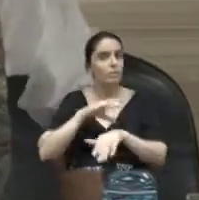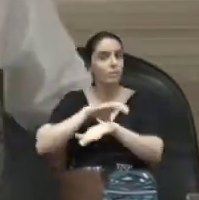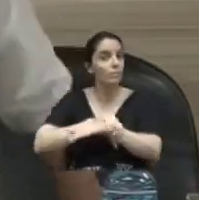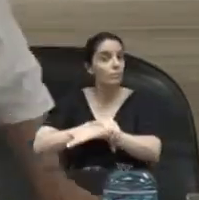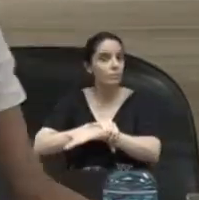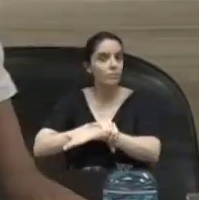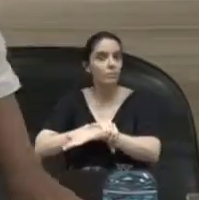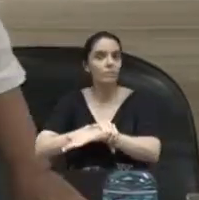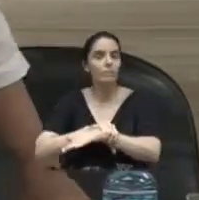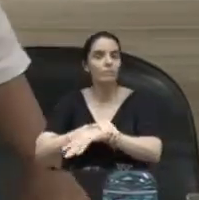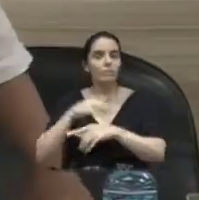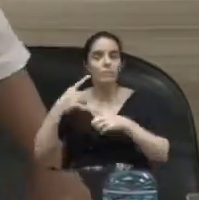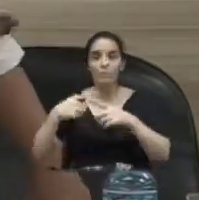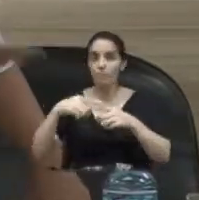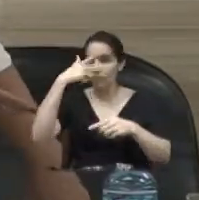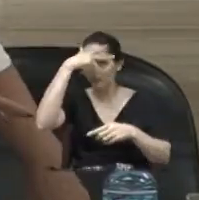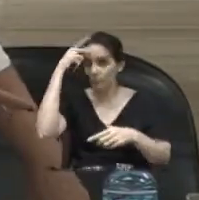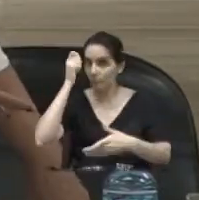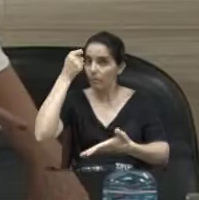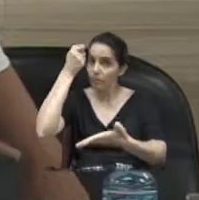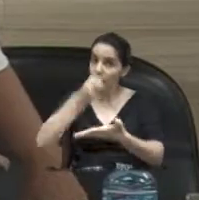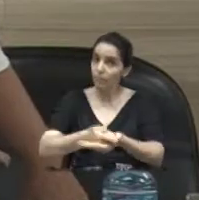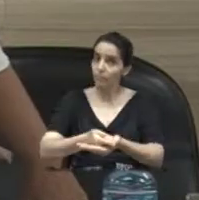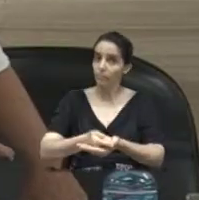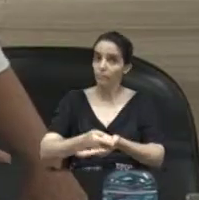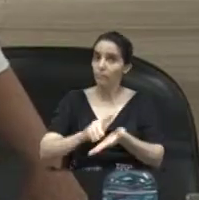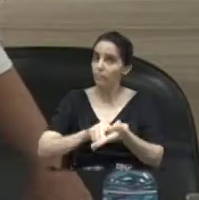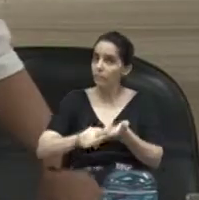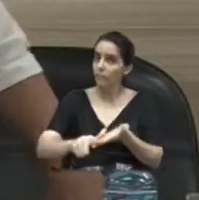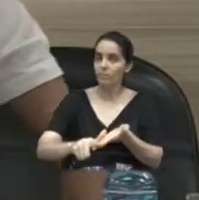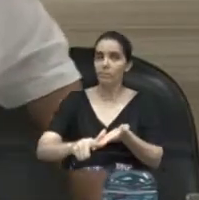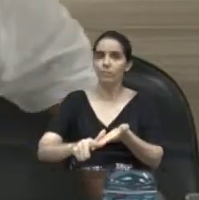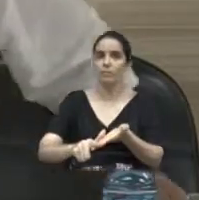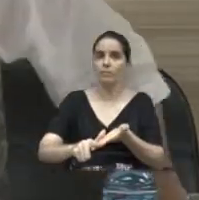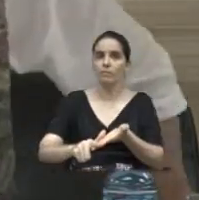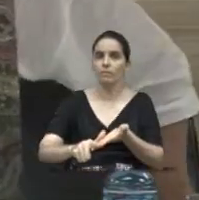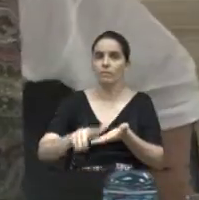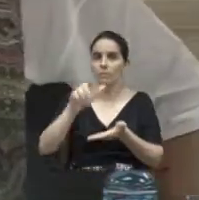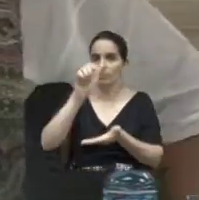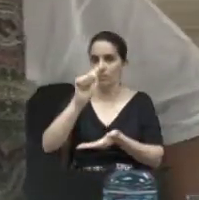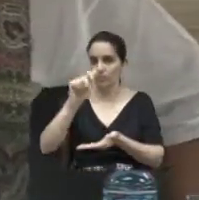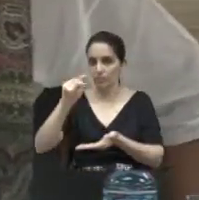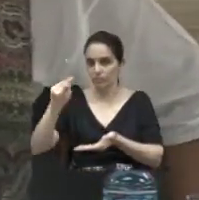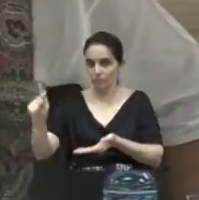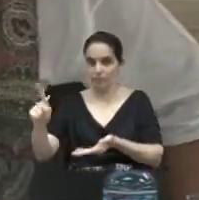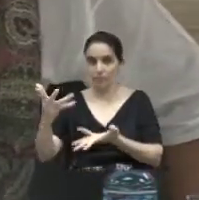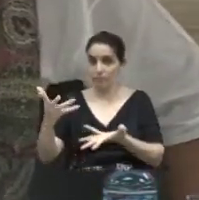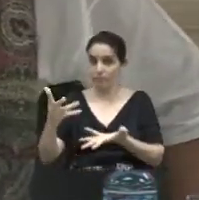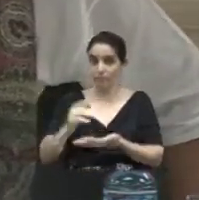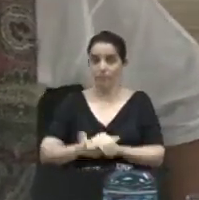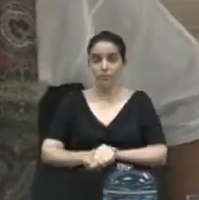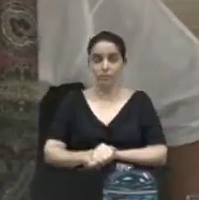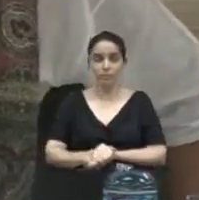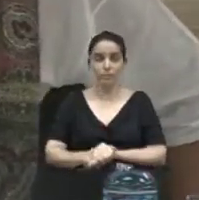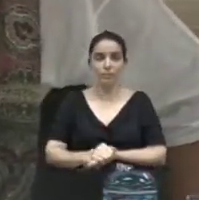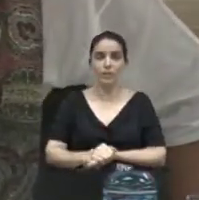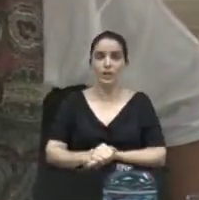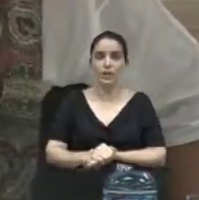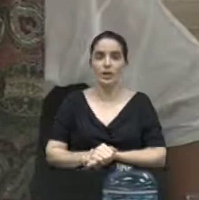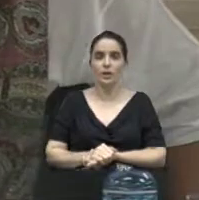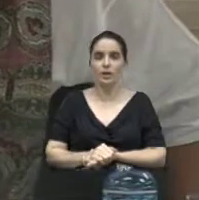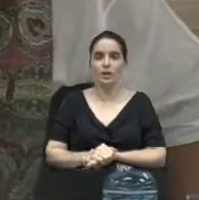maneira, sendo a prefeitura obrigada a limpar as APPs, por exemplo, trazendo um grande... Então,